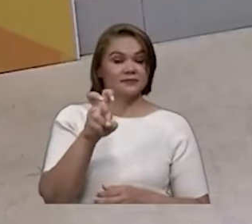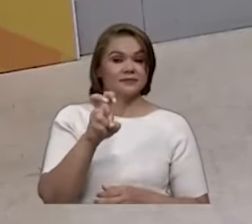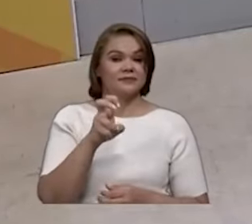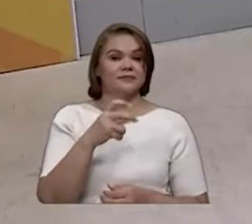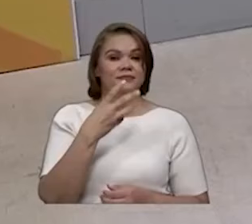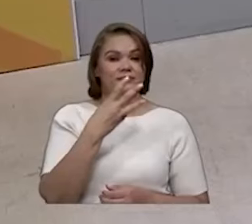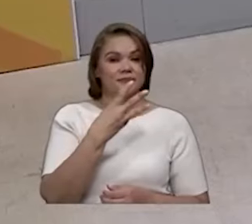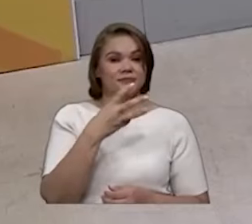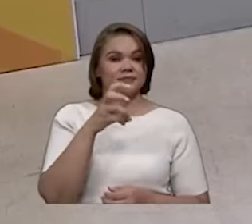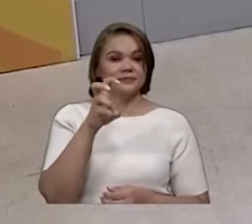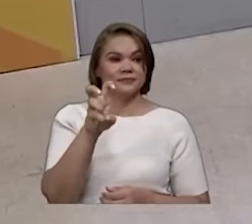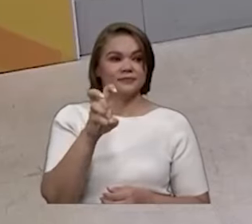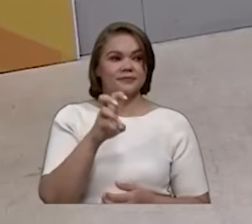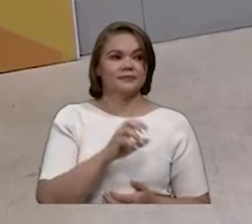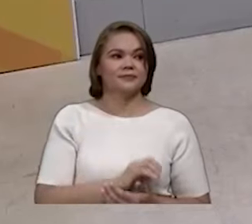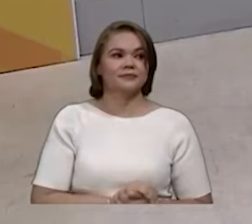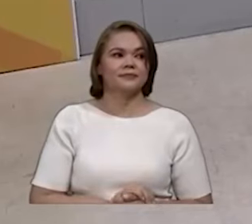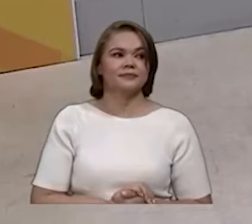35, 35.